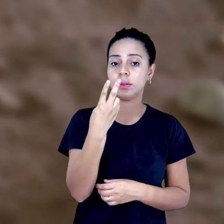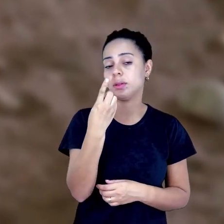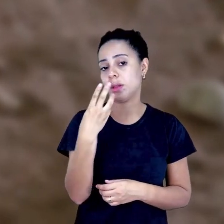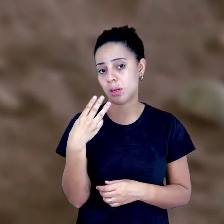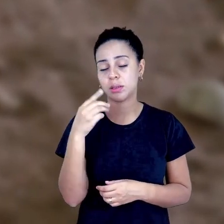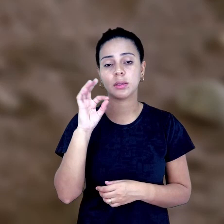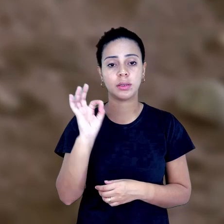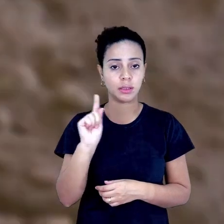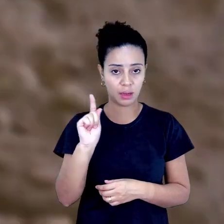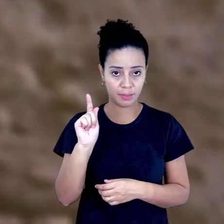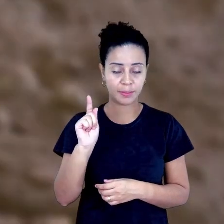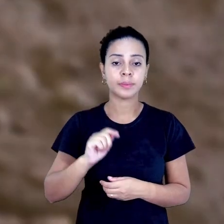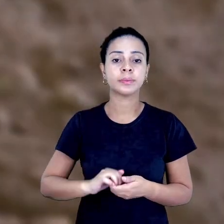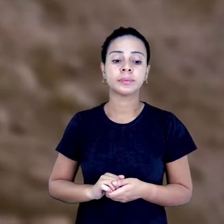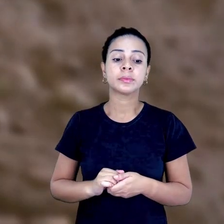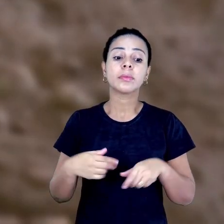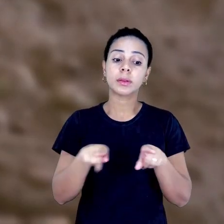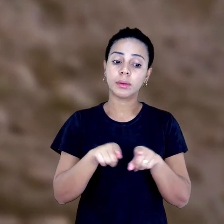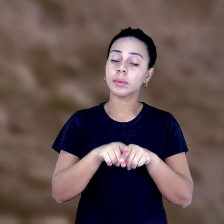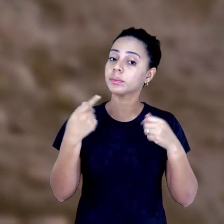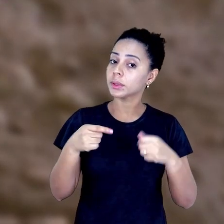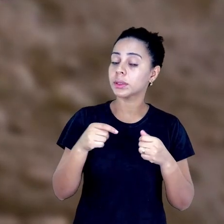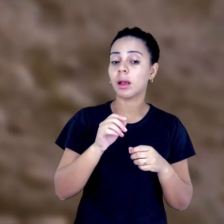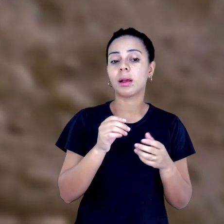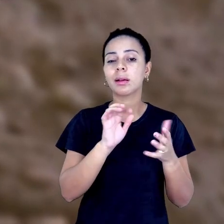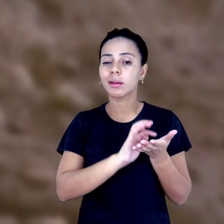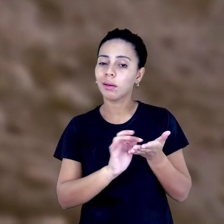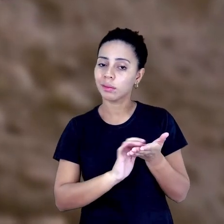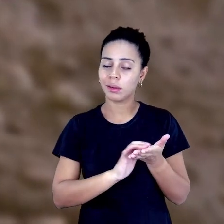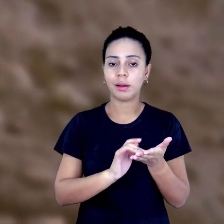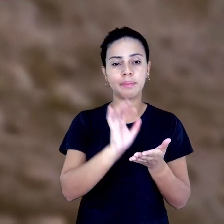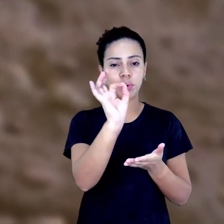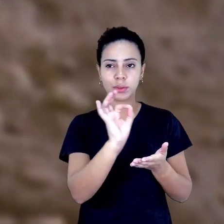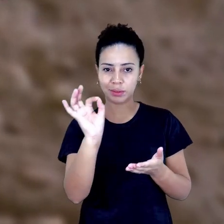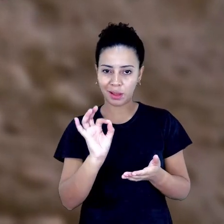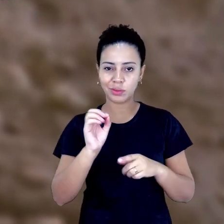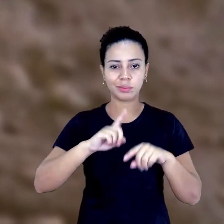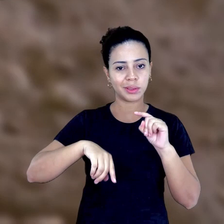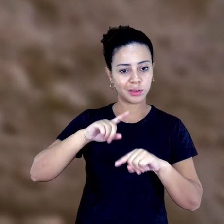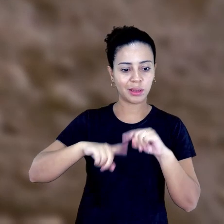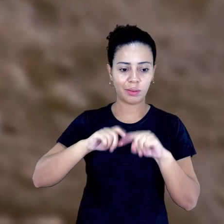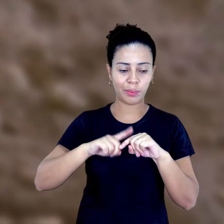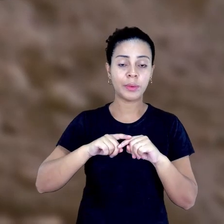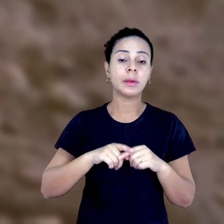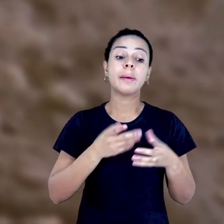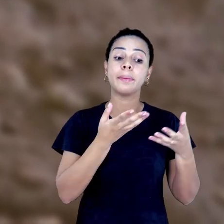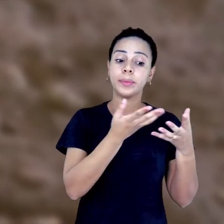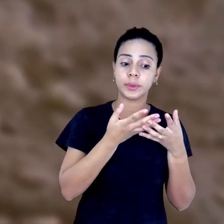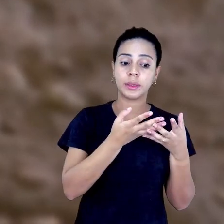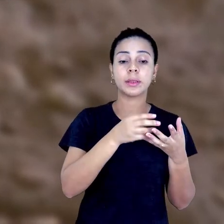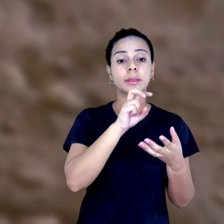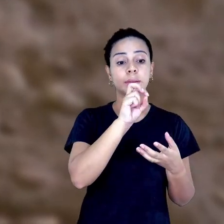7.526,13 gramas. Deve-se também calcular as porcentagens de materiais que passam nas peneiras de